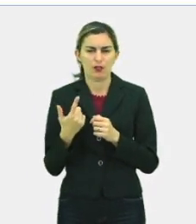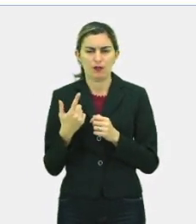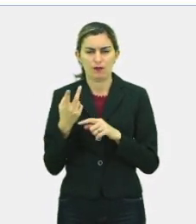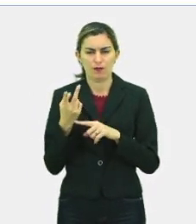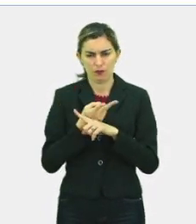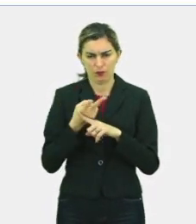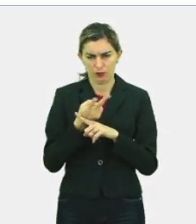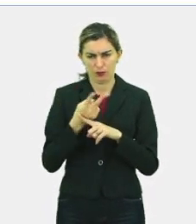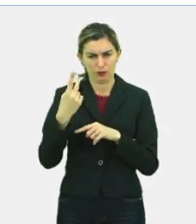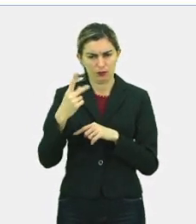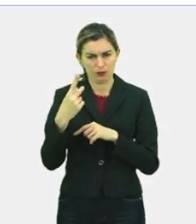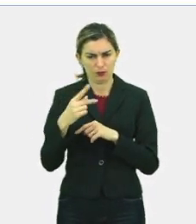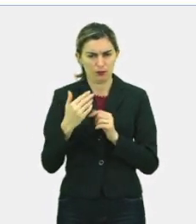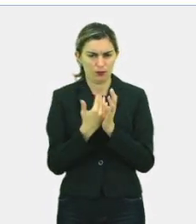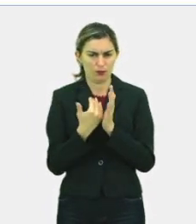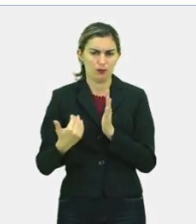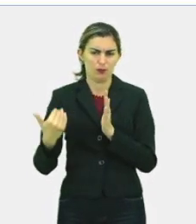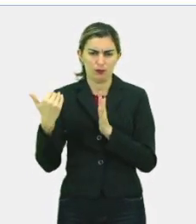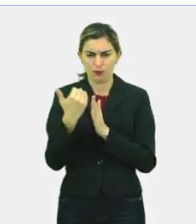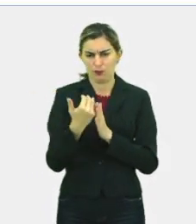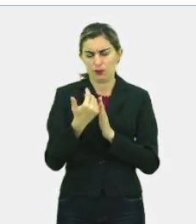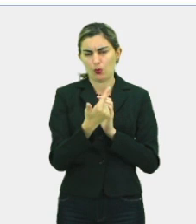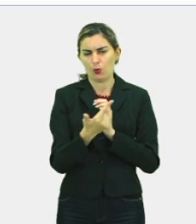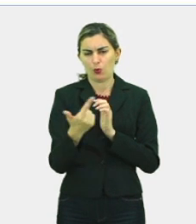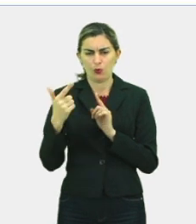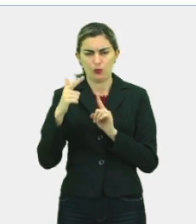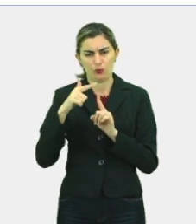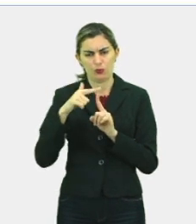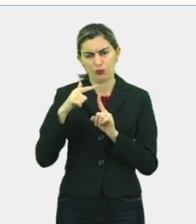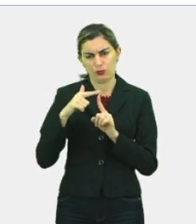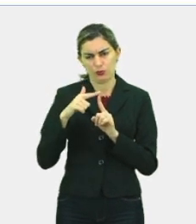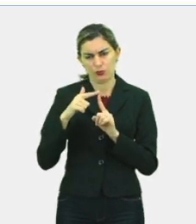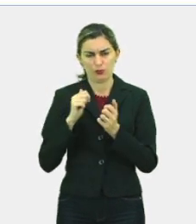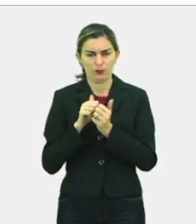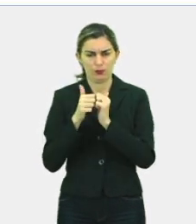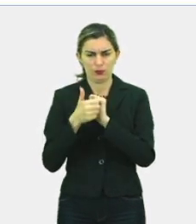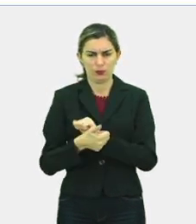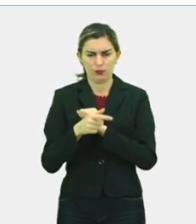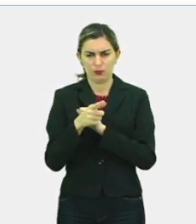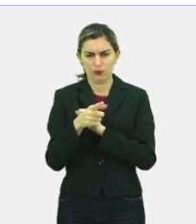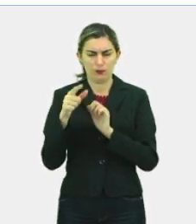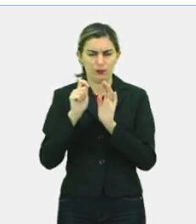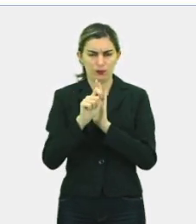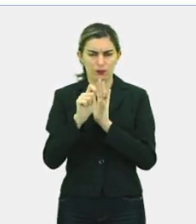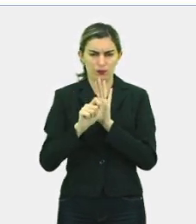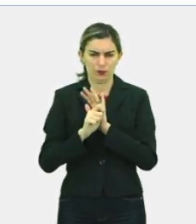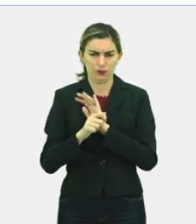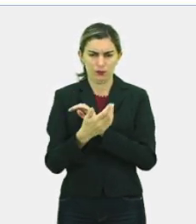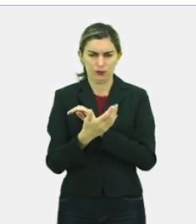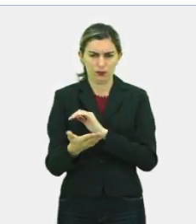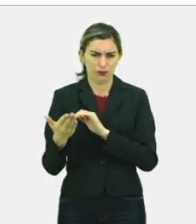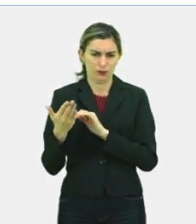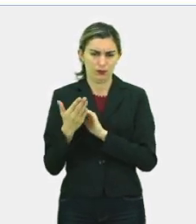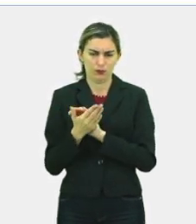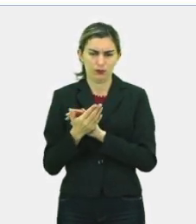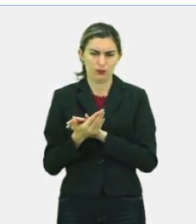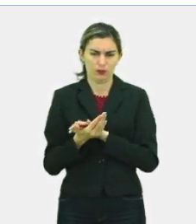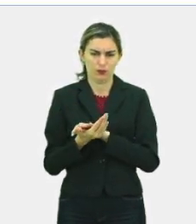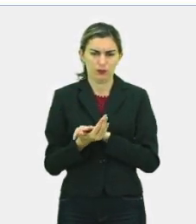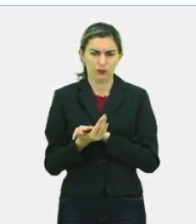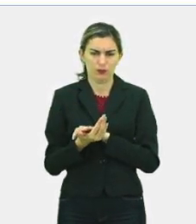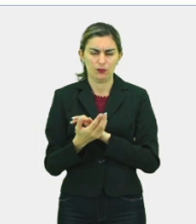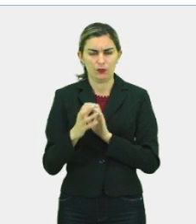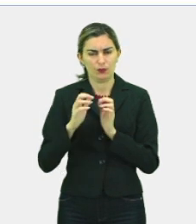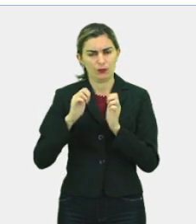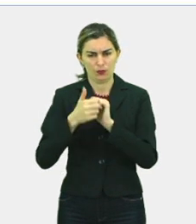ver voleibol. Então, você vai procurar lá um pouquinho mais sobre outros tipos de esporte que você pode escrever lá. Escreve o nome deles que